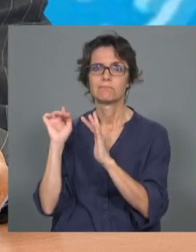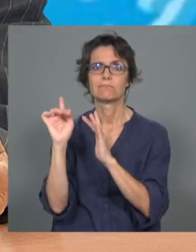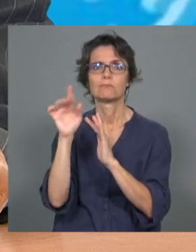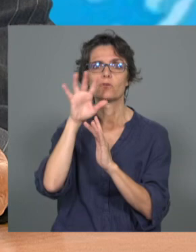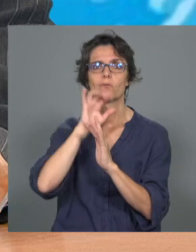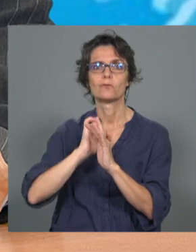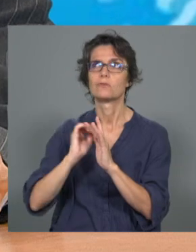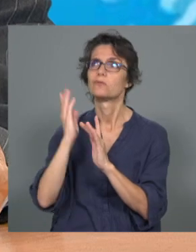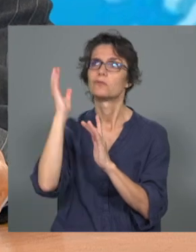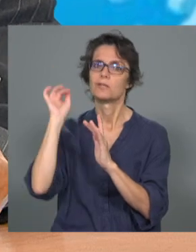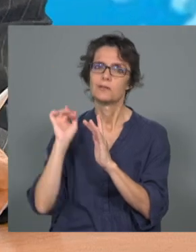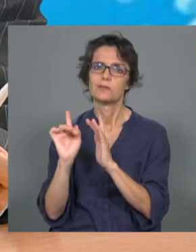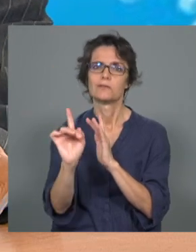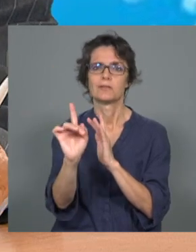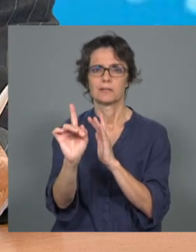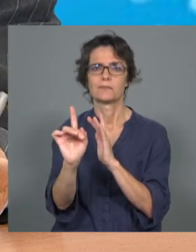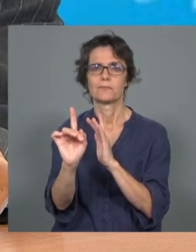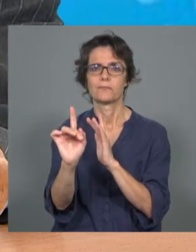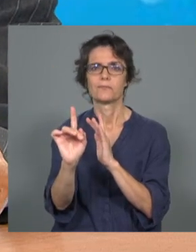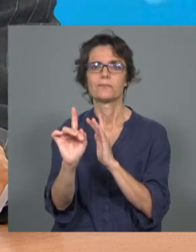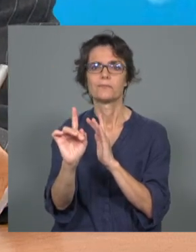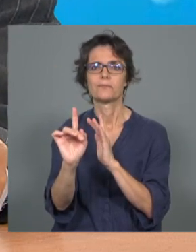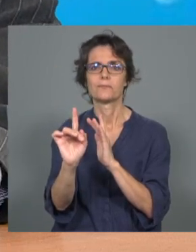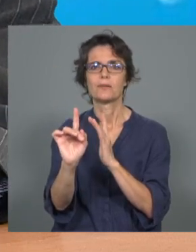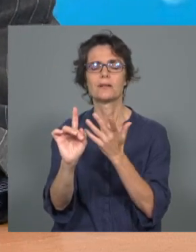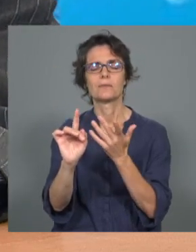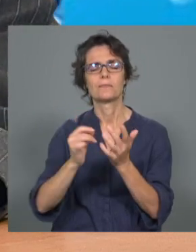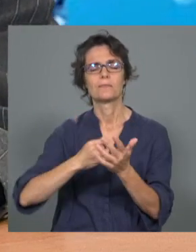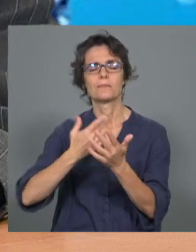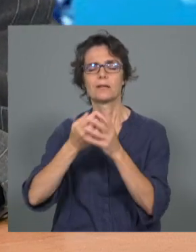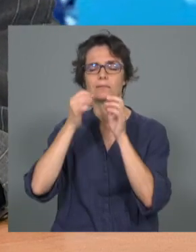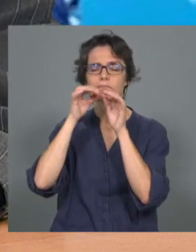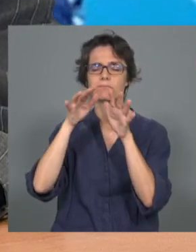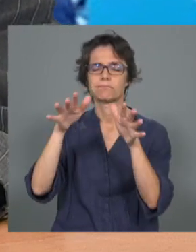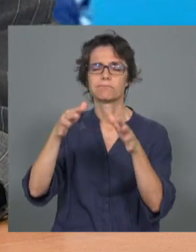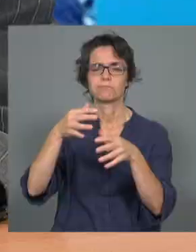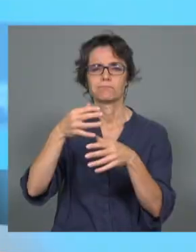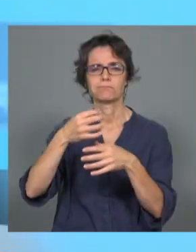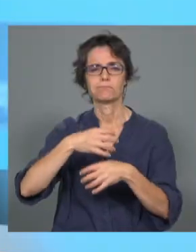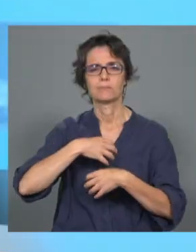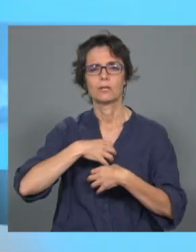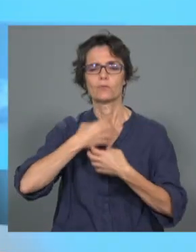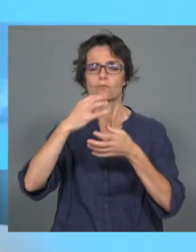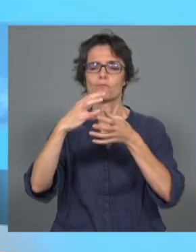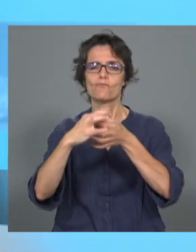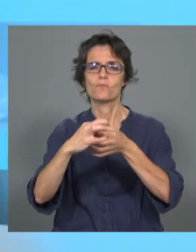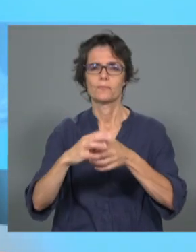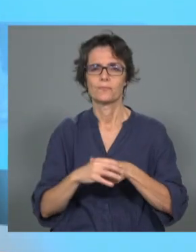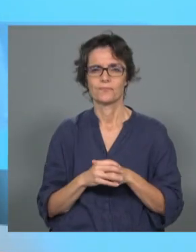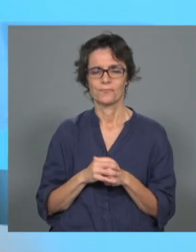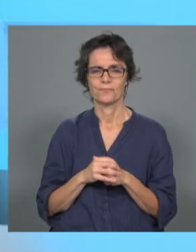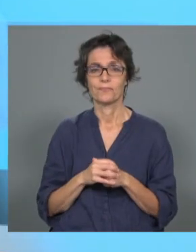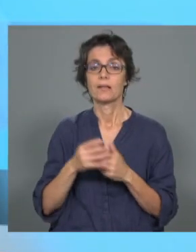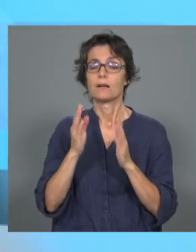que vem para dar, o filho que é Jesus Cristo, para dar sentido à plenitude do reino. Apontamentos a ter presentes também, de facto, nas celebrações